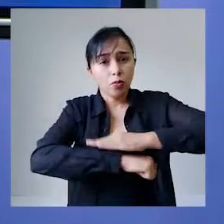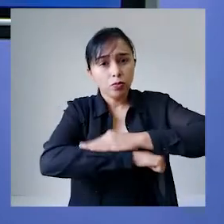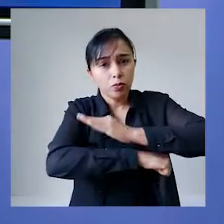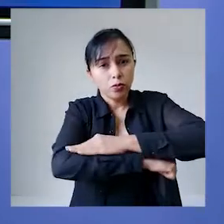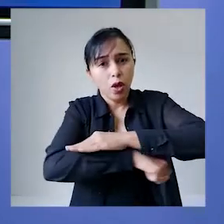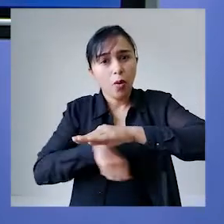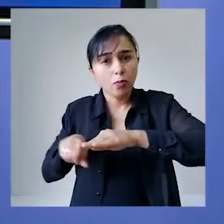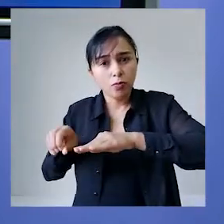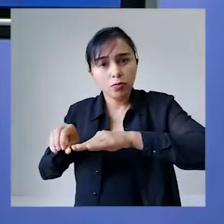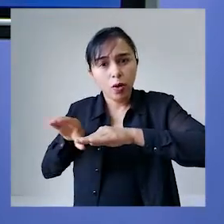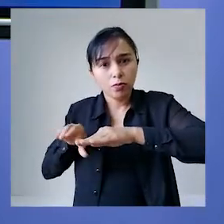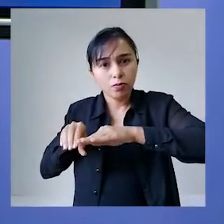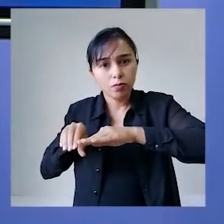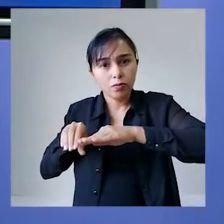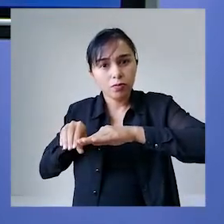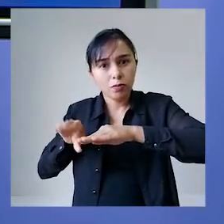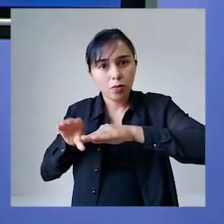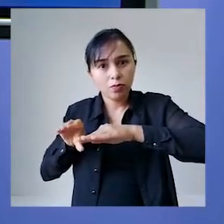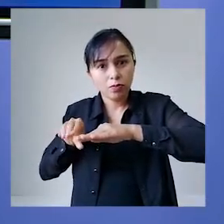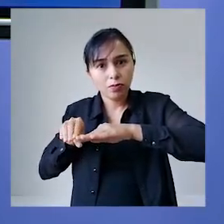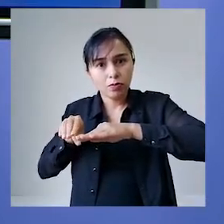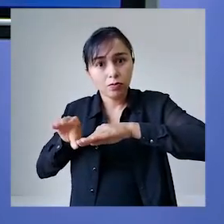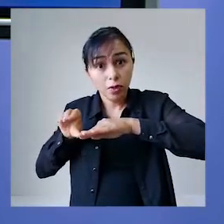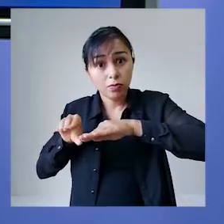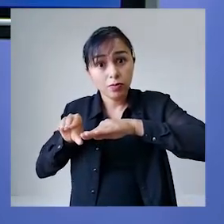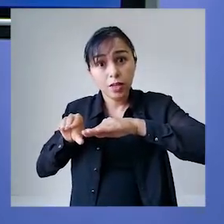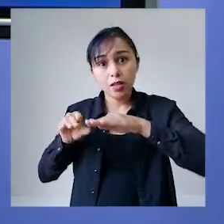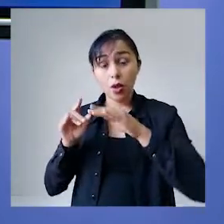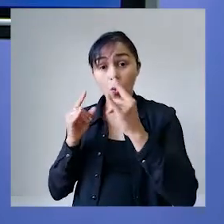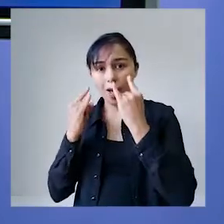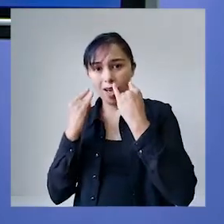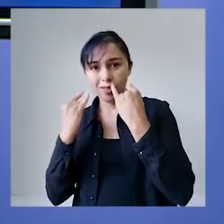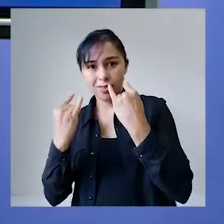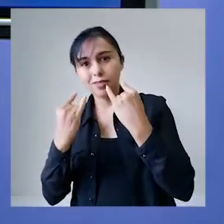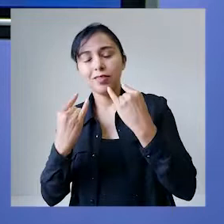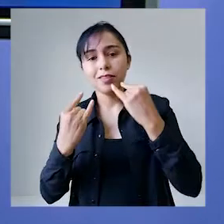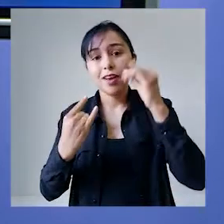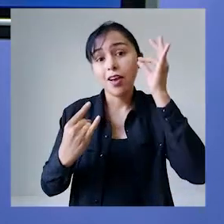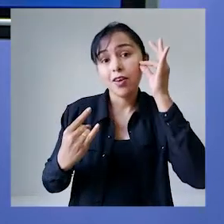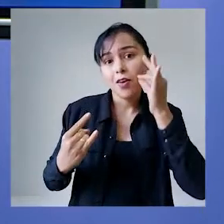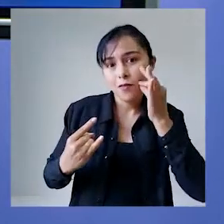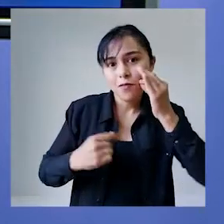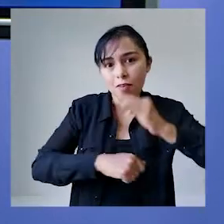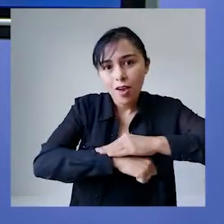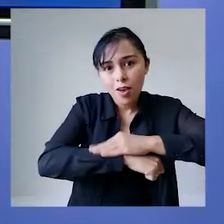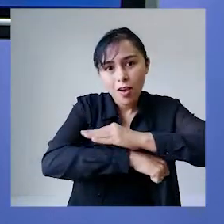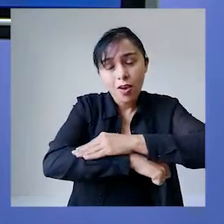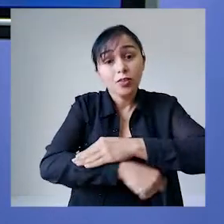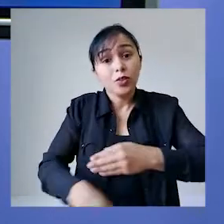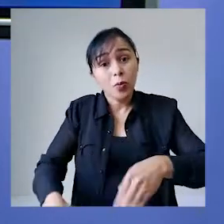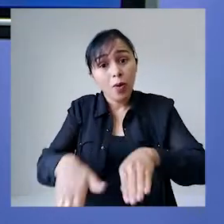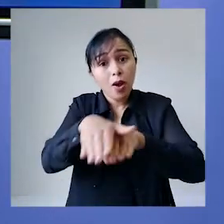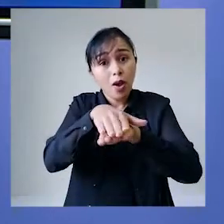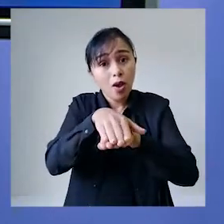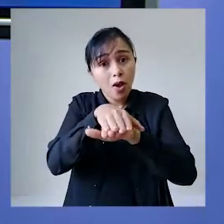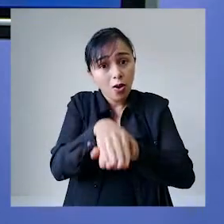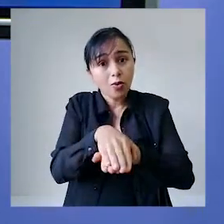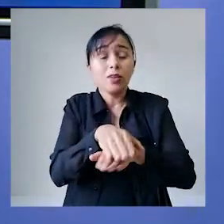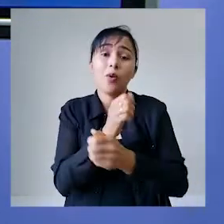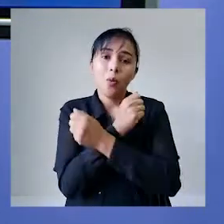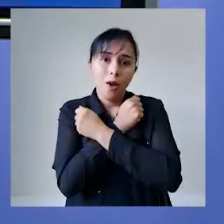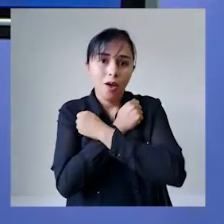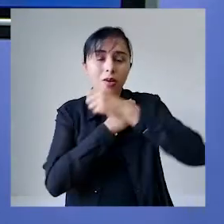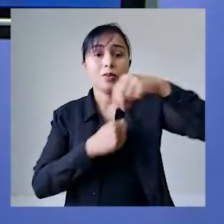é uma fonte de atração para a fêmea, o mecanismo de atração da fêmea, nós também temos depois o abraço